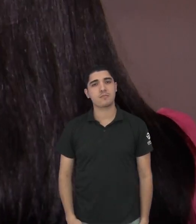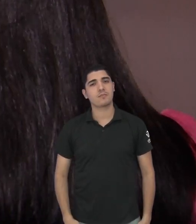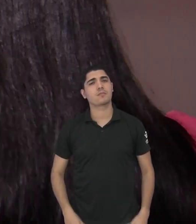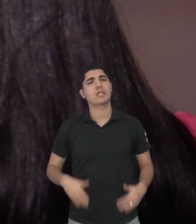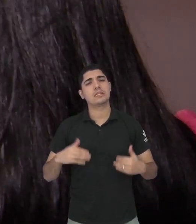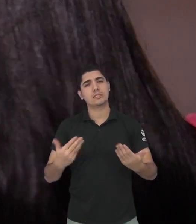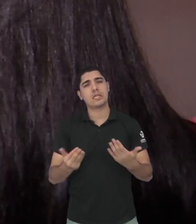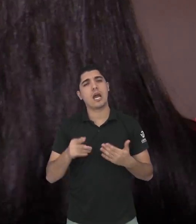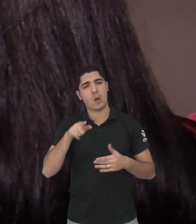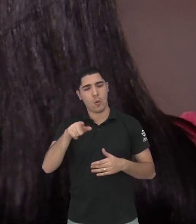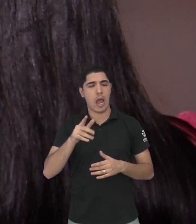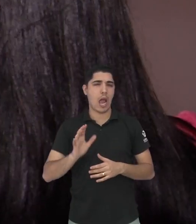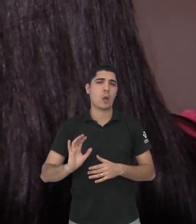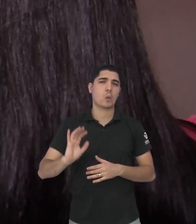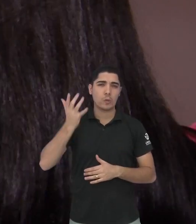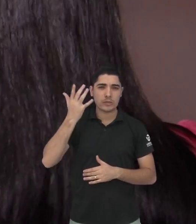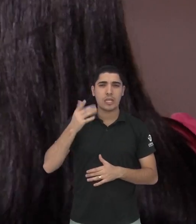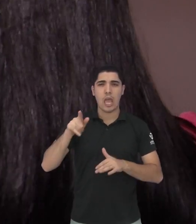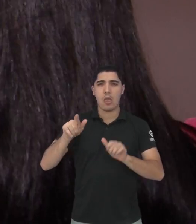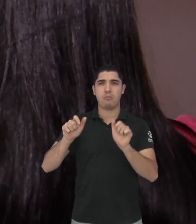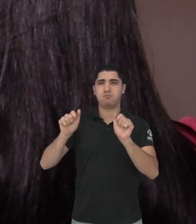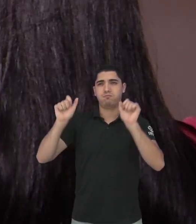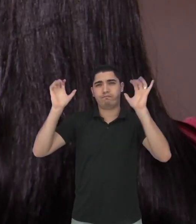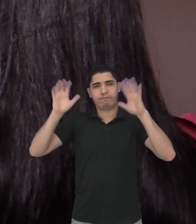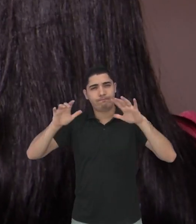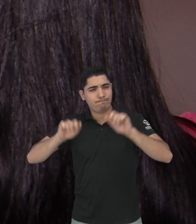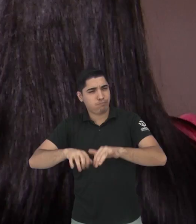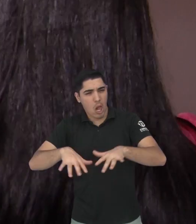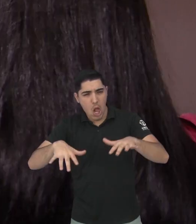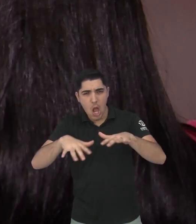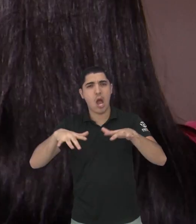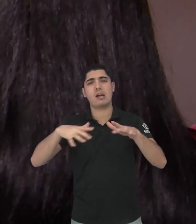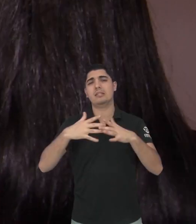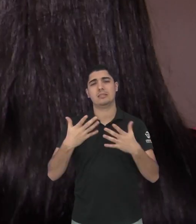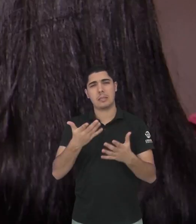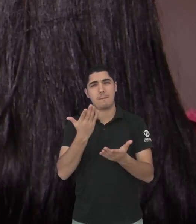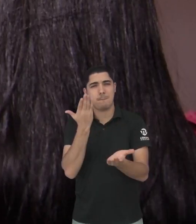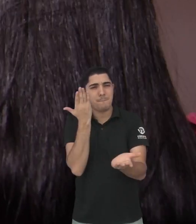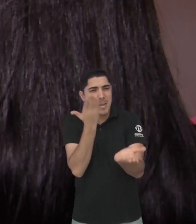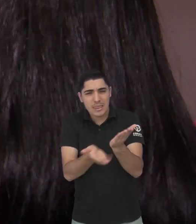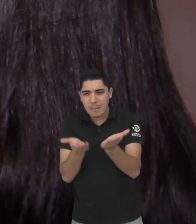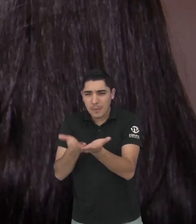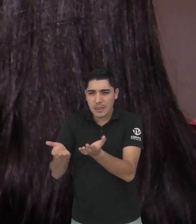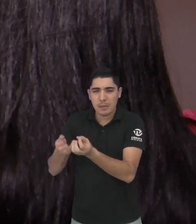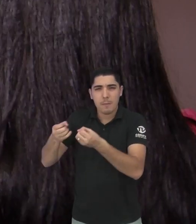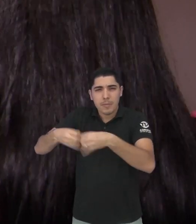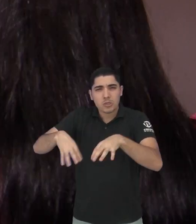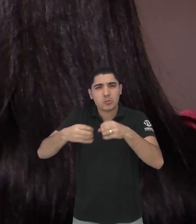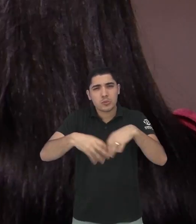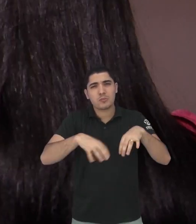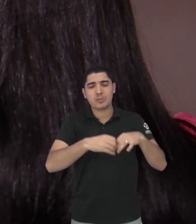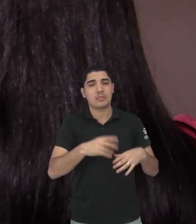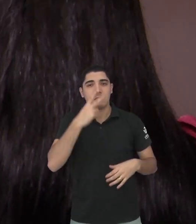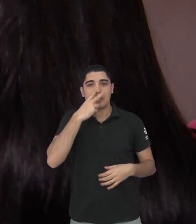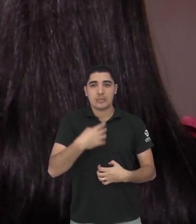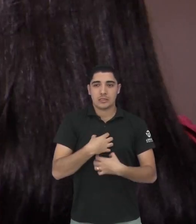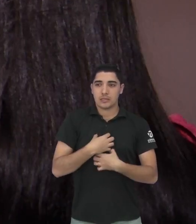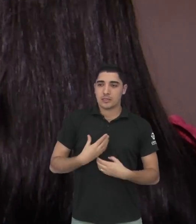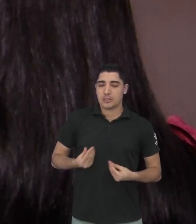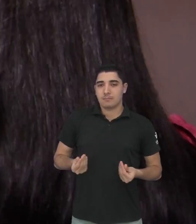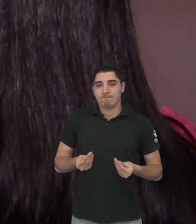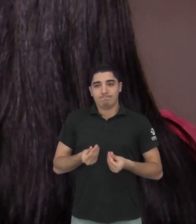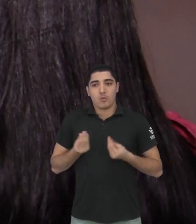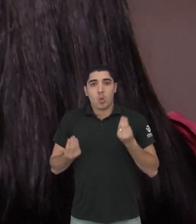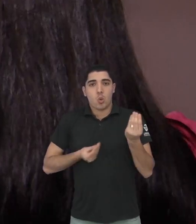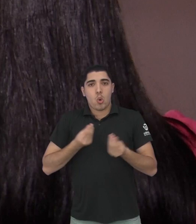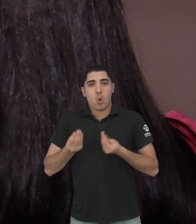essa, né, em meio a uma crise, a um momento conturbado, dão também rumo, né, para seguir,